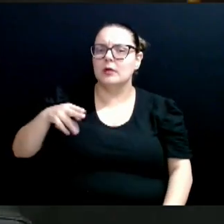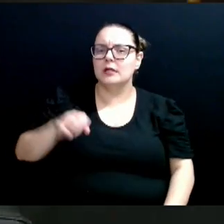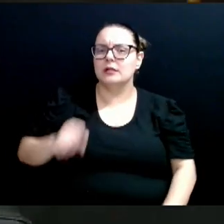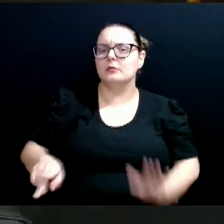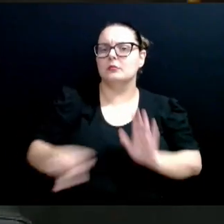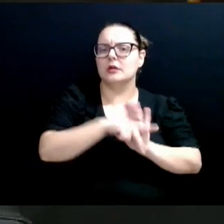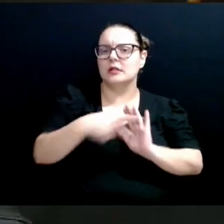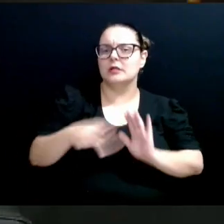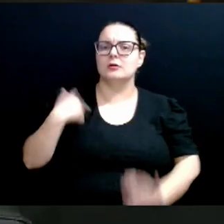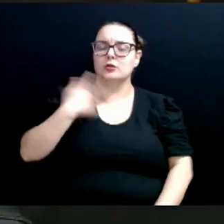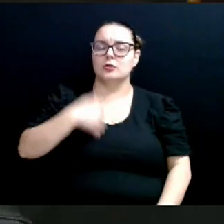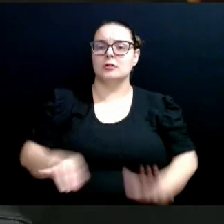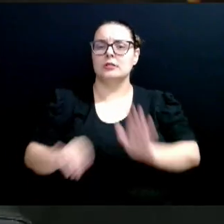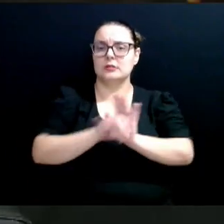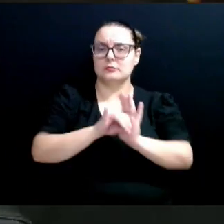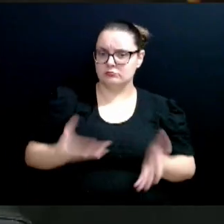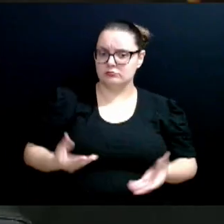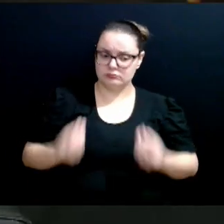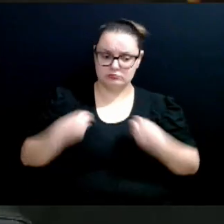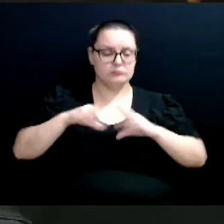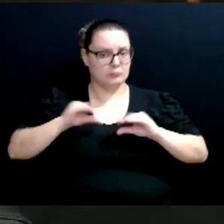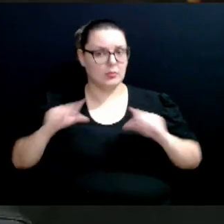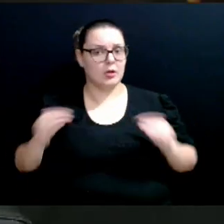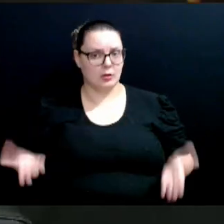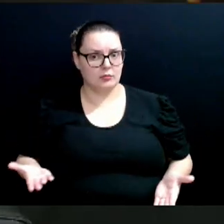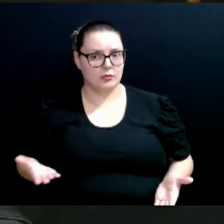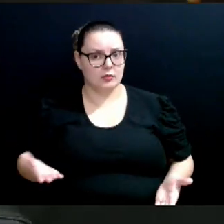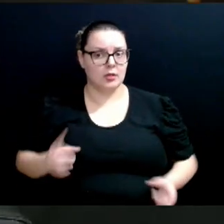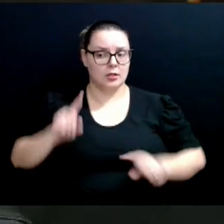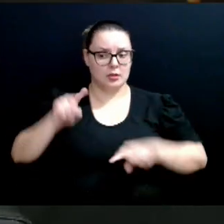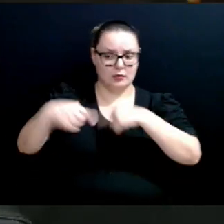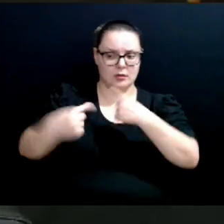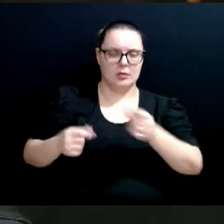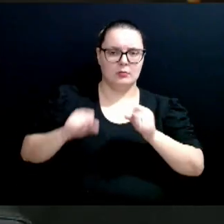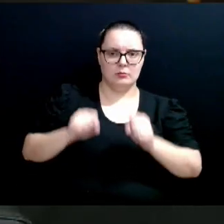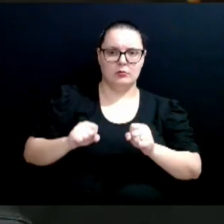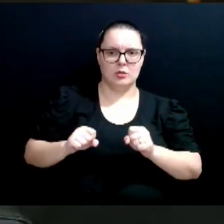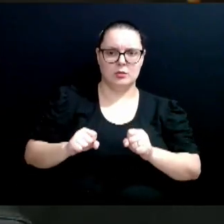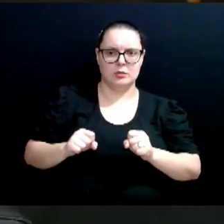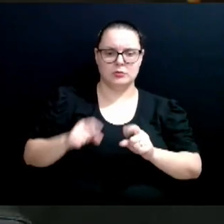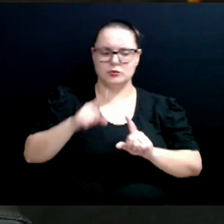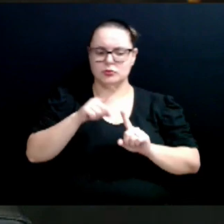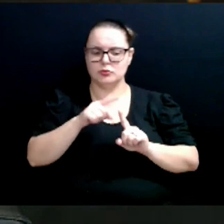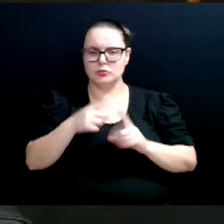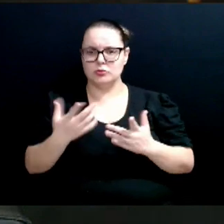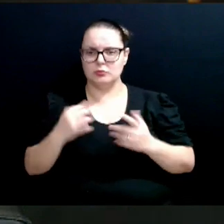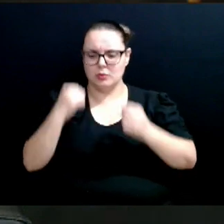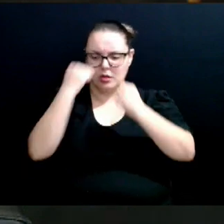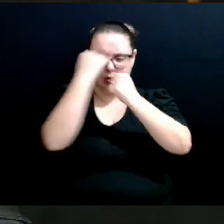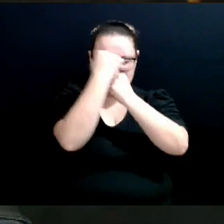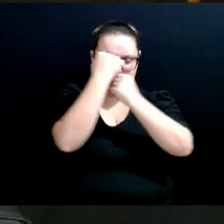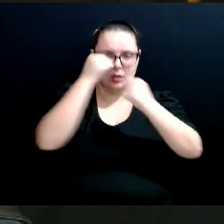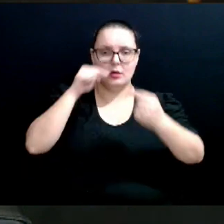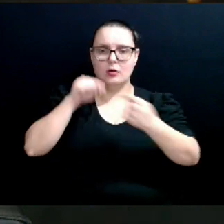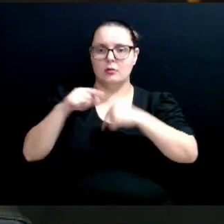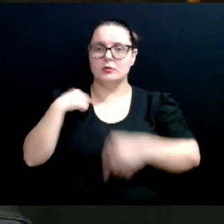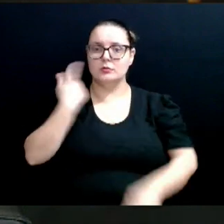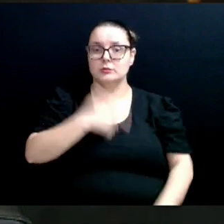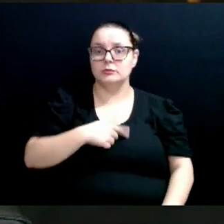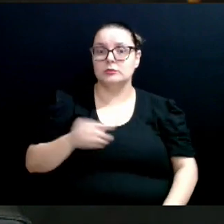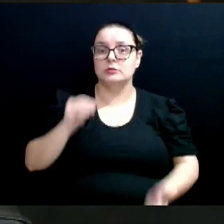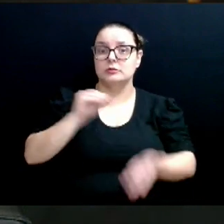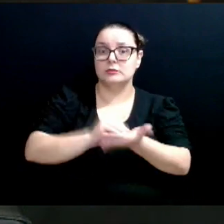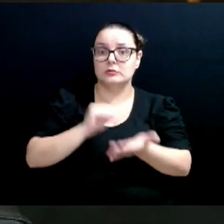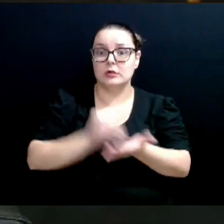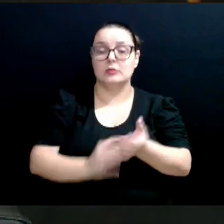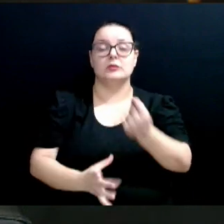até nos trazem conforto, enquanto outras podem virar uma espécie de escudo contra as nossas inseguranças? Amanhã